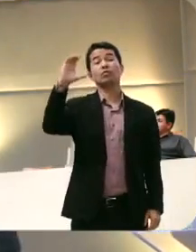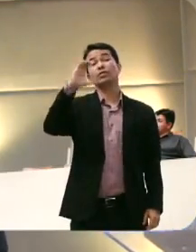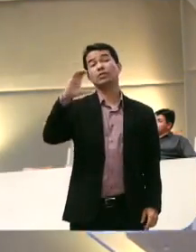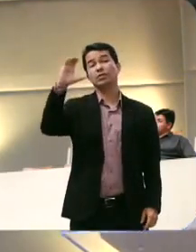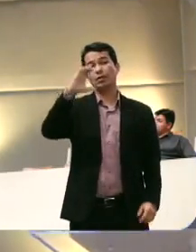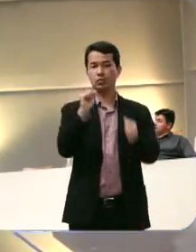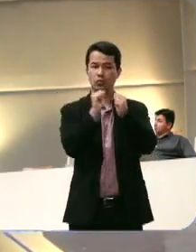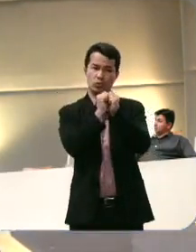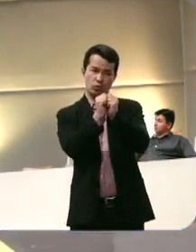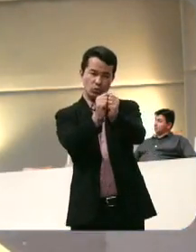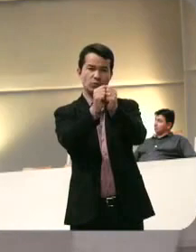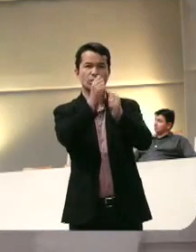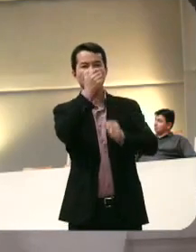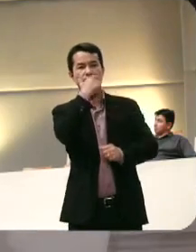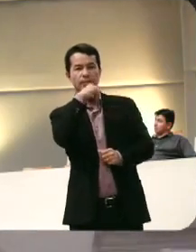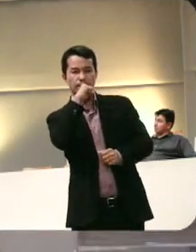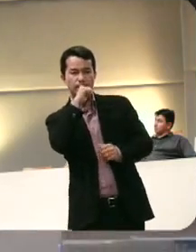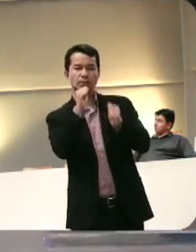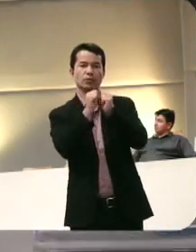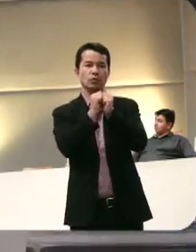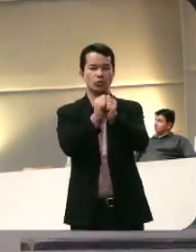Eu viajei com meu pai e com o Paulinho.